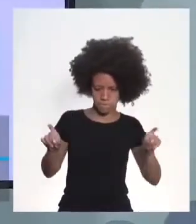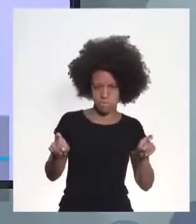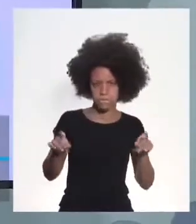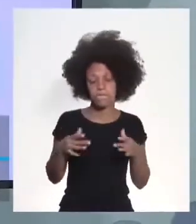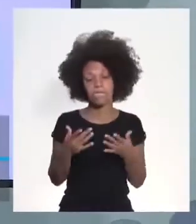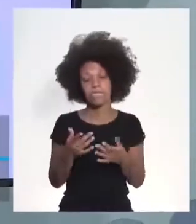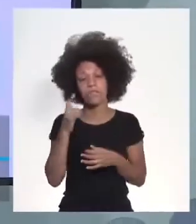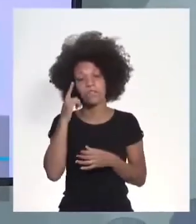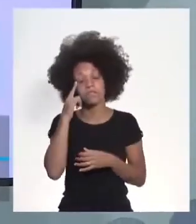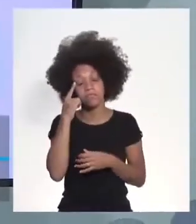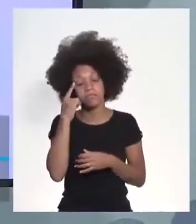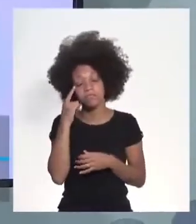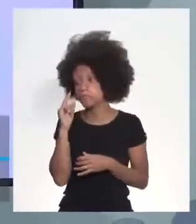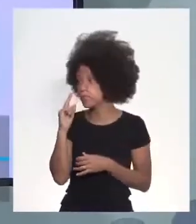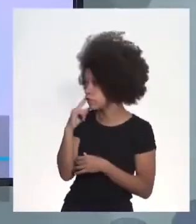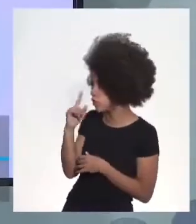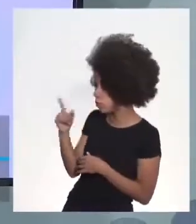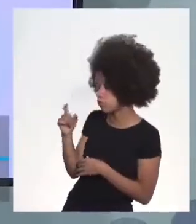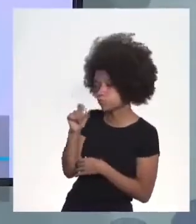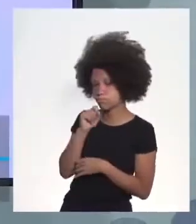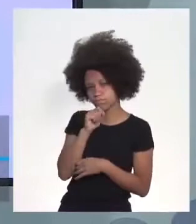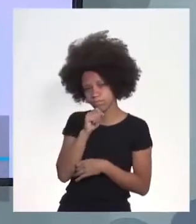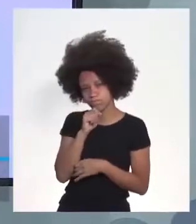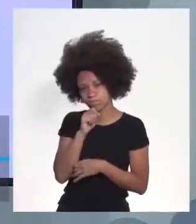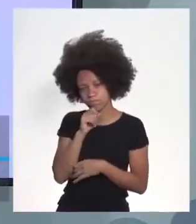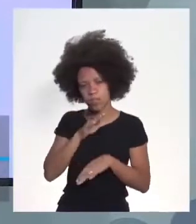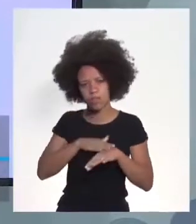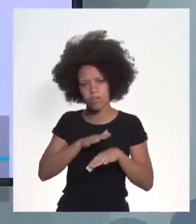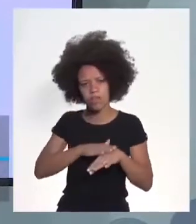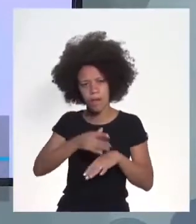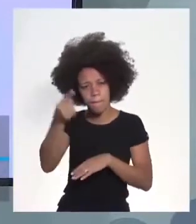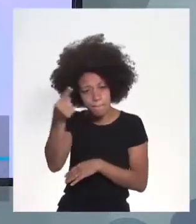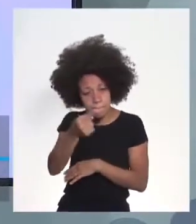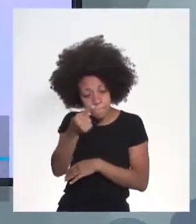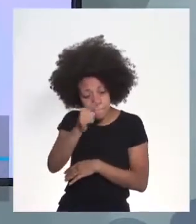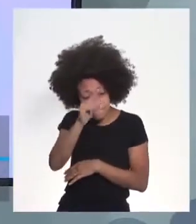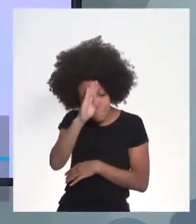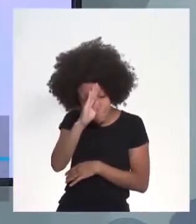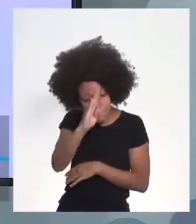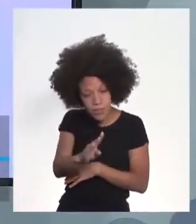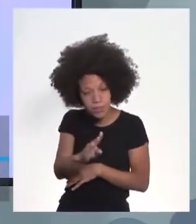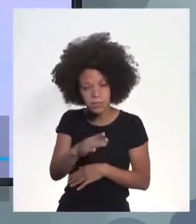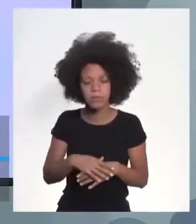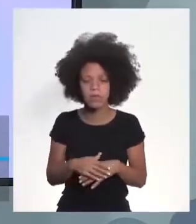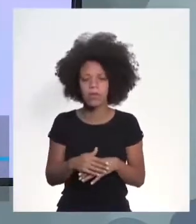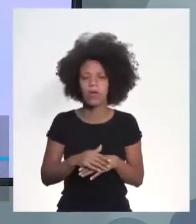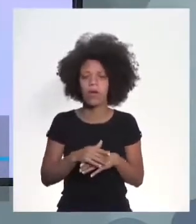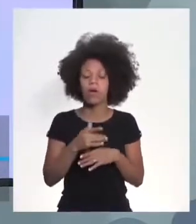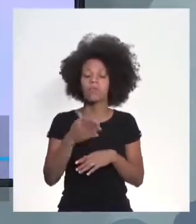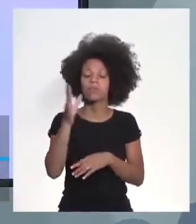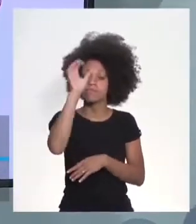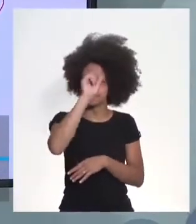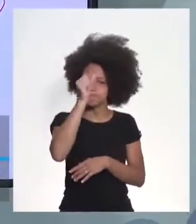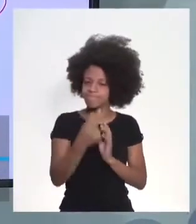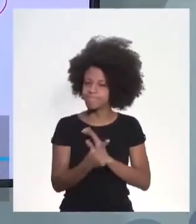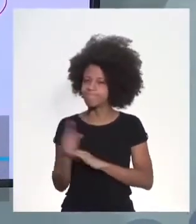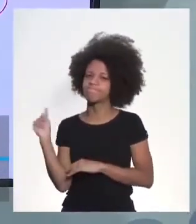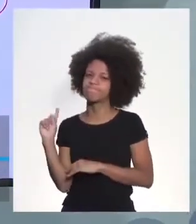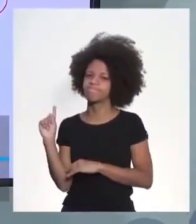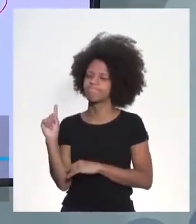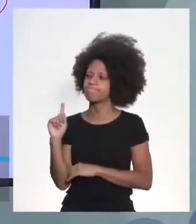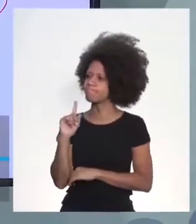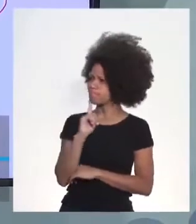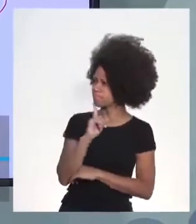Chaves você olhando para as operações faça primeiro a operação que você aprendeu por último